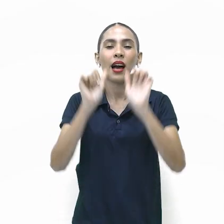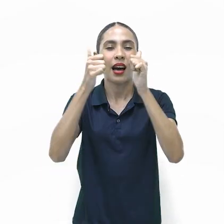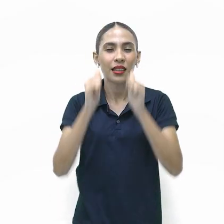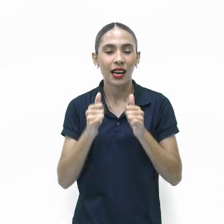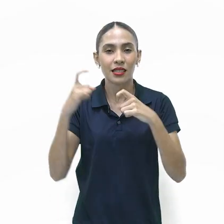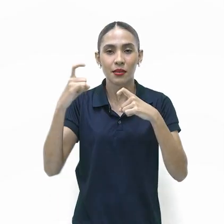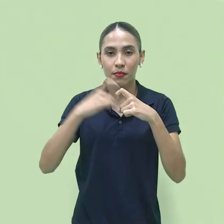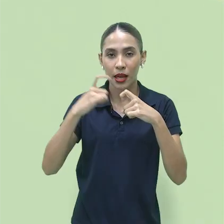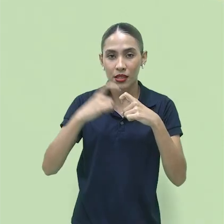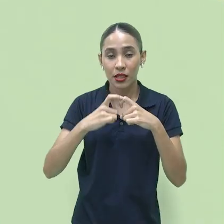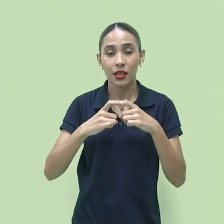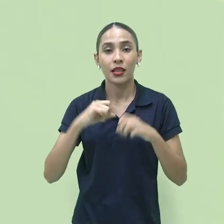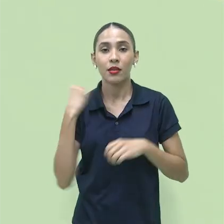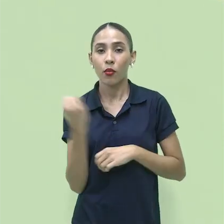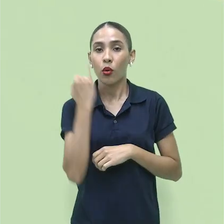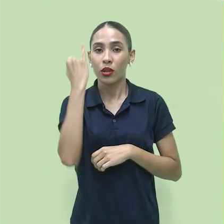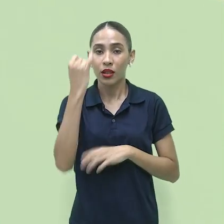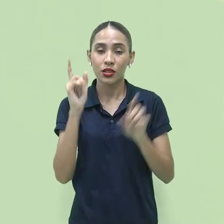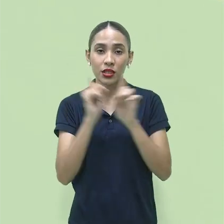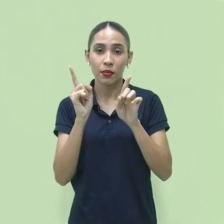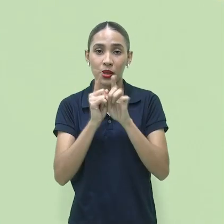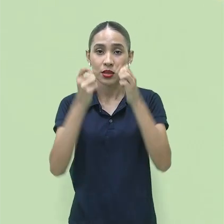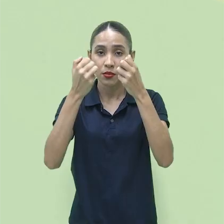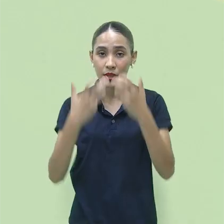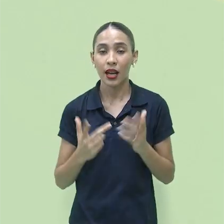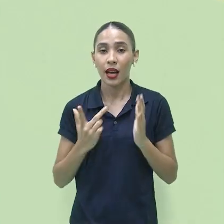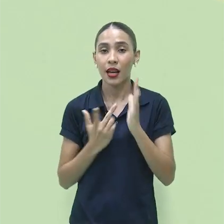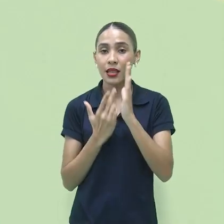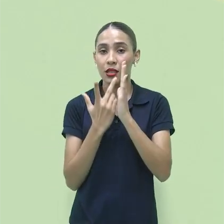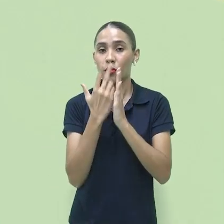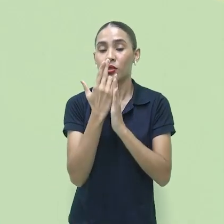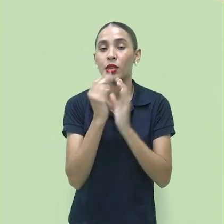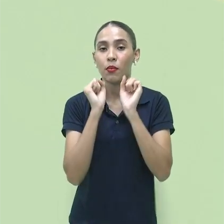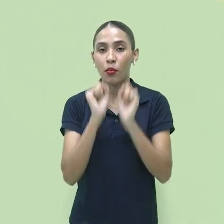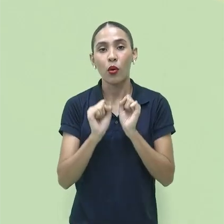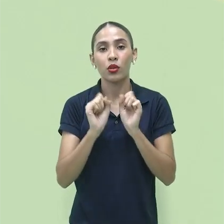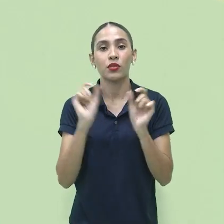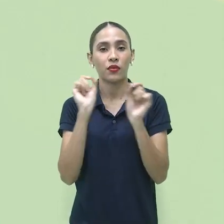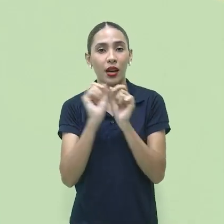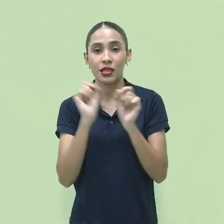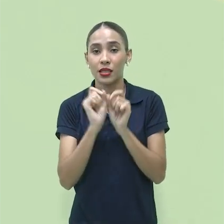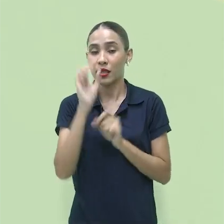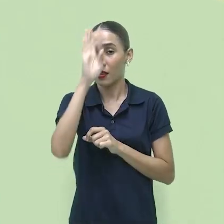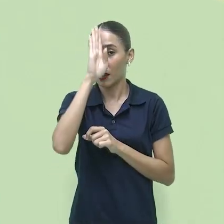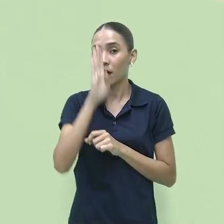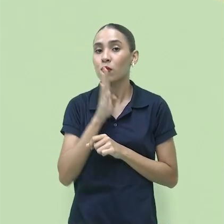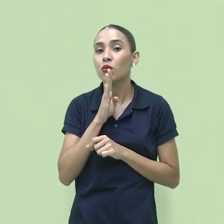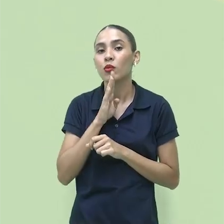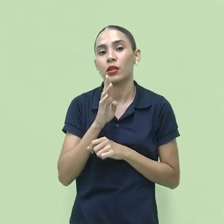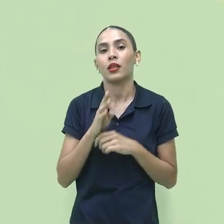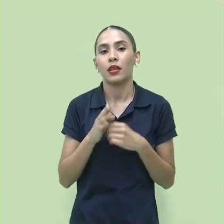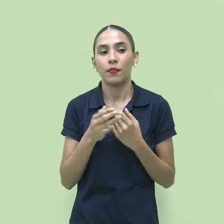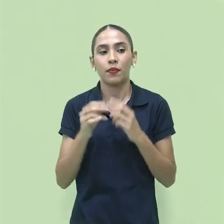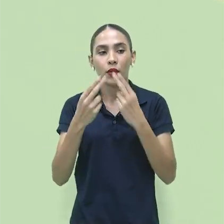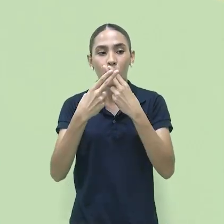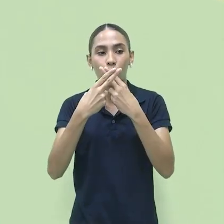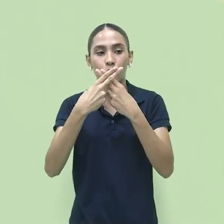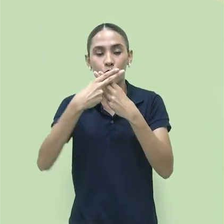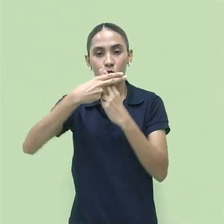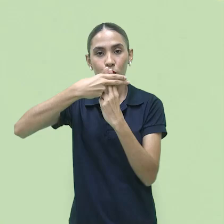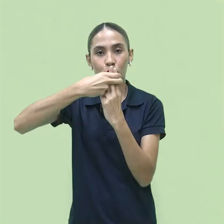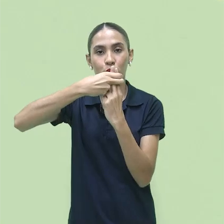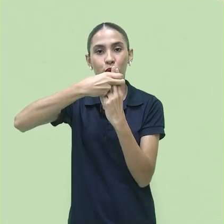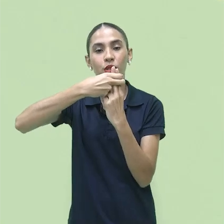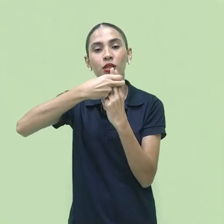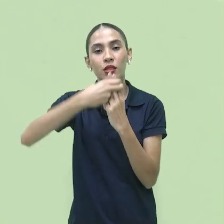Tá importante ressaltar também que essas cirurgias elas podem ser realizadas de forma gratuita através do SUS. E aí, é